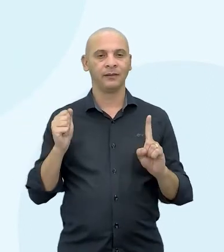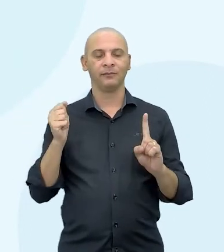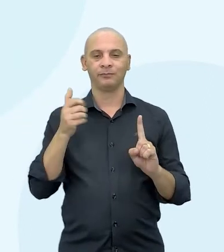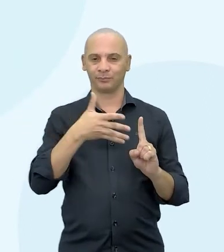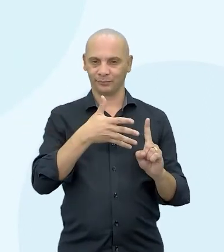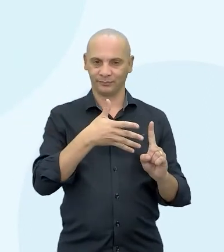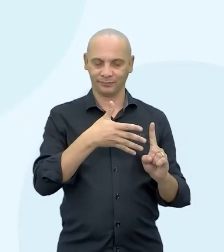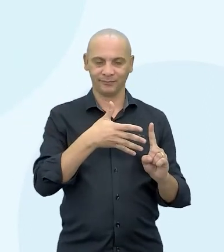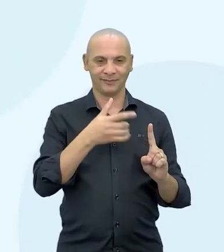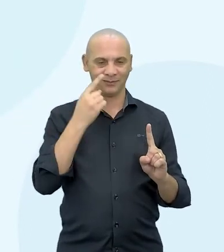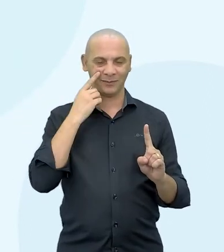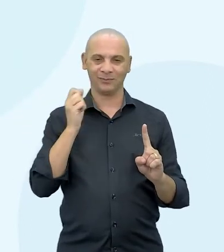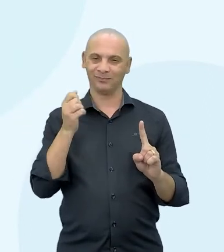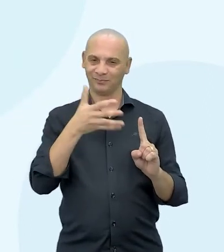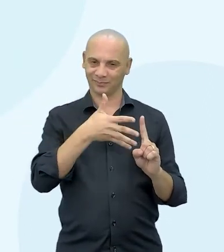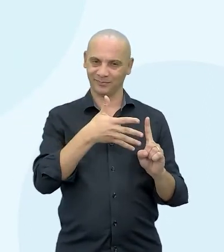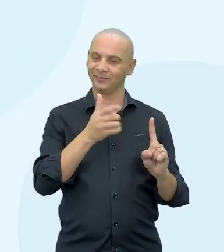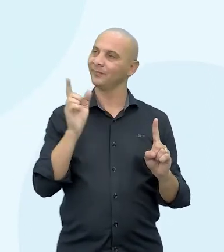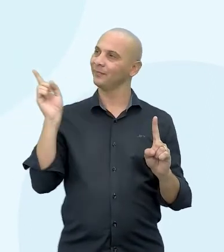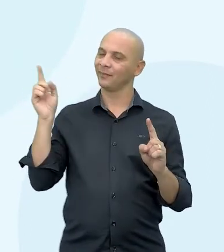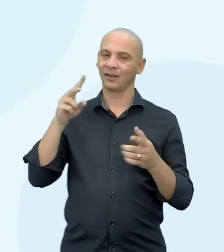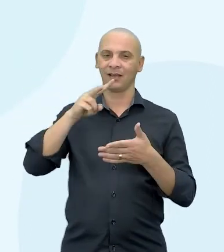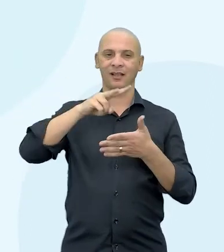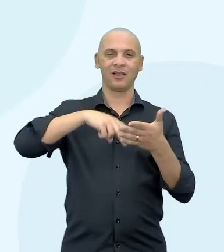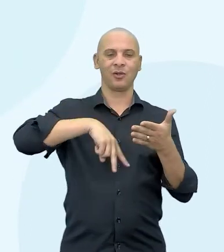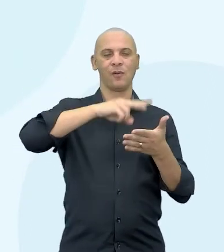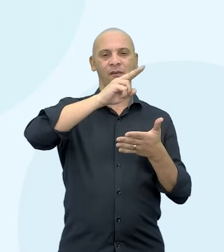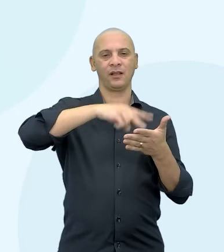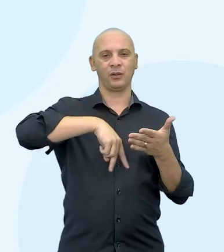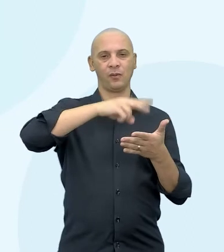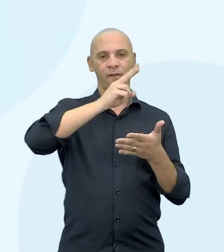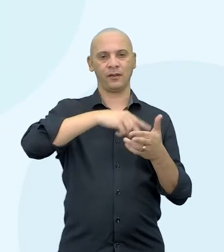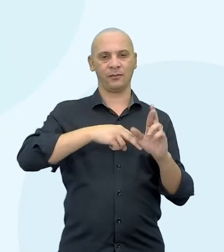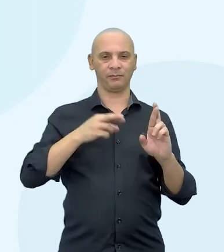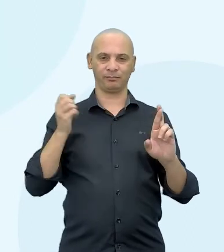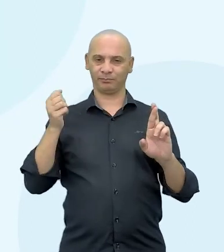sugestões de leituras para vocês. Então,